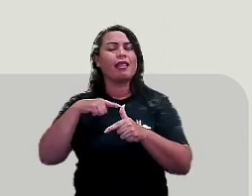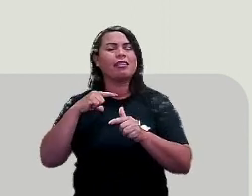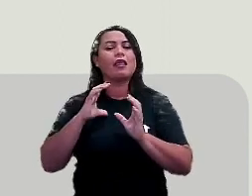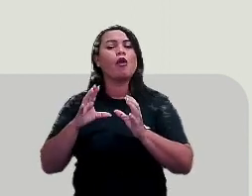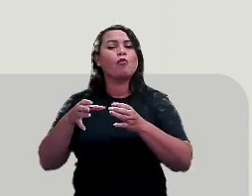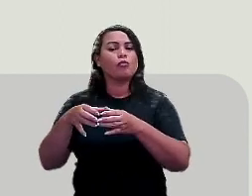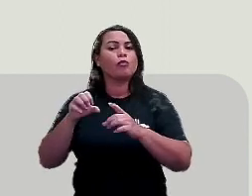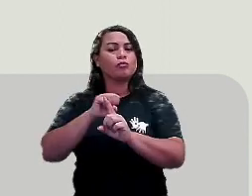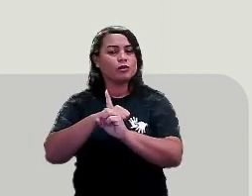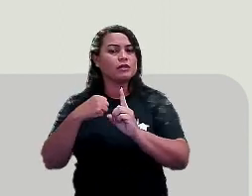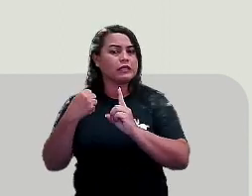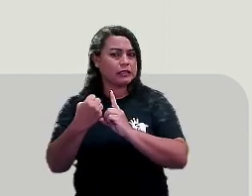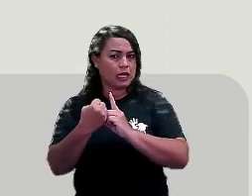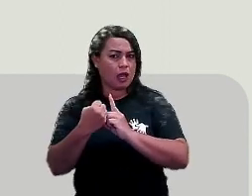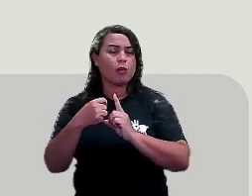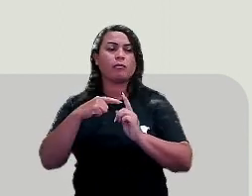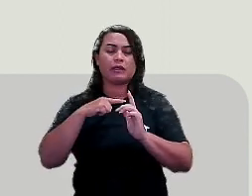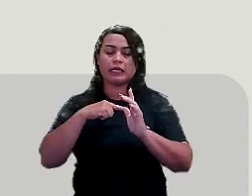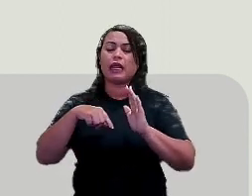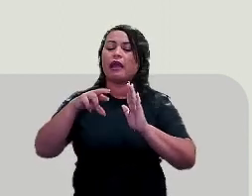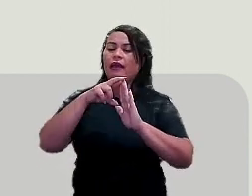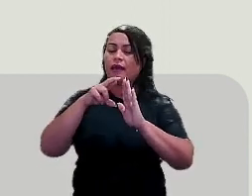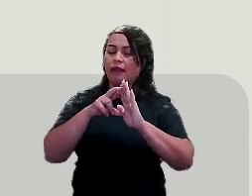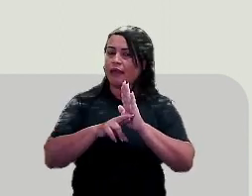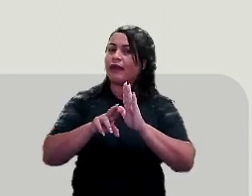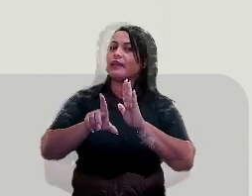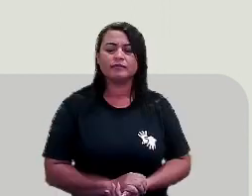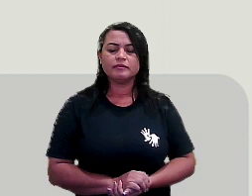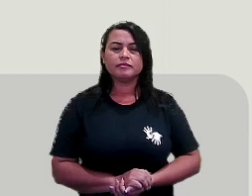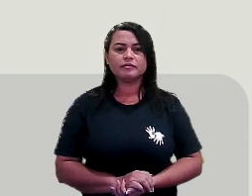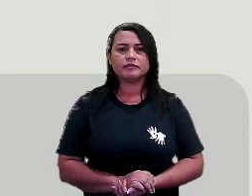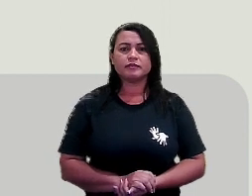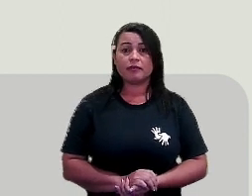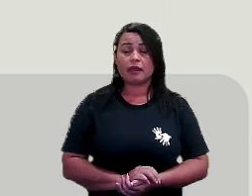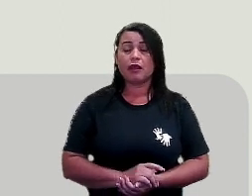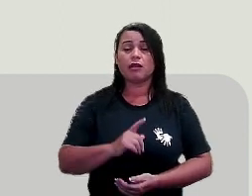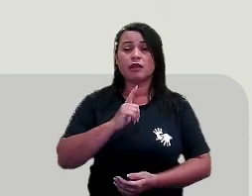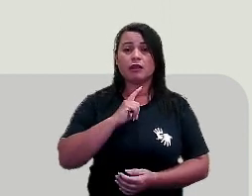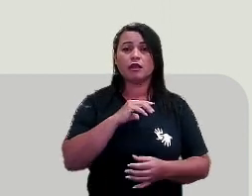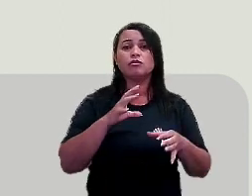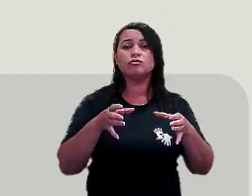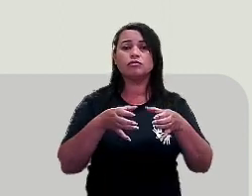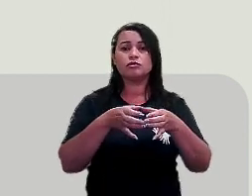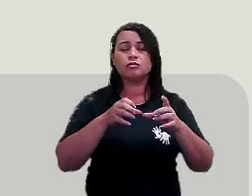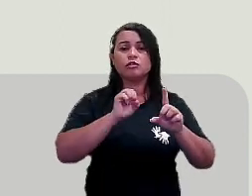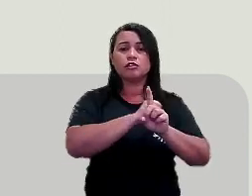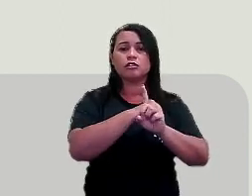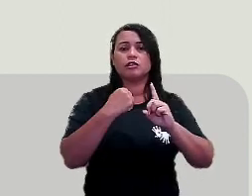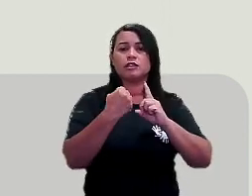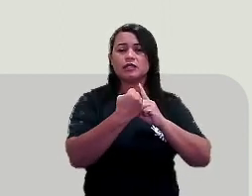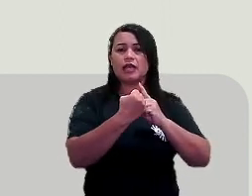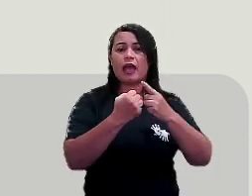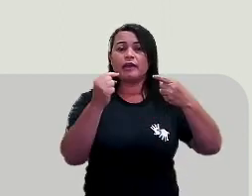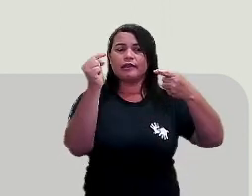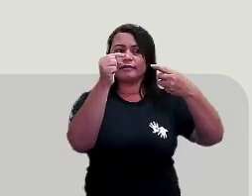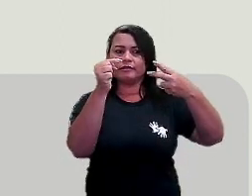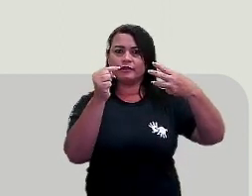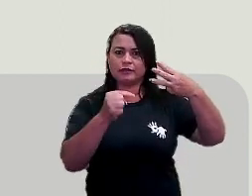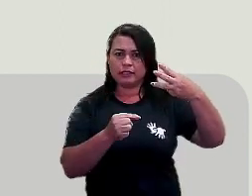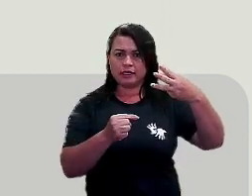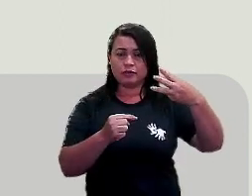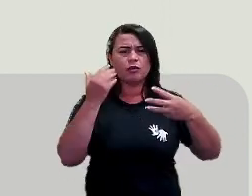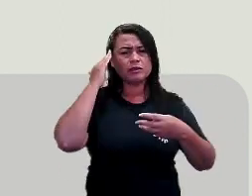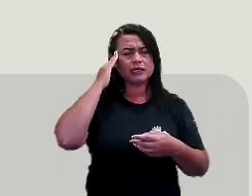social que eles são pautados por regras e leis. Os grupos sociais se dividem em 3 grupos. Vamos compreender